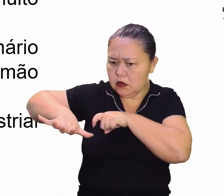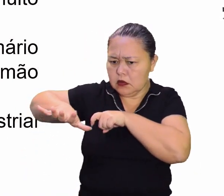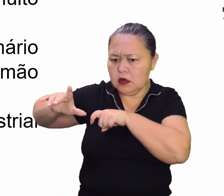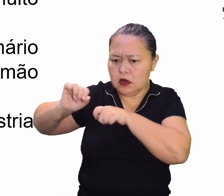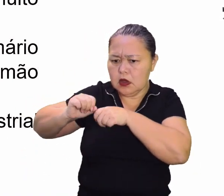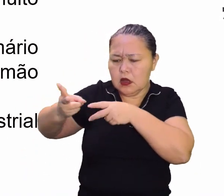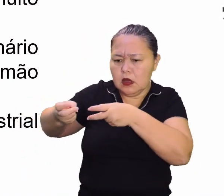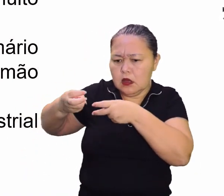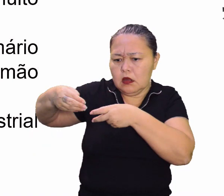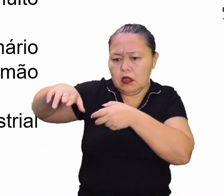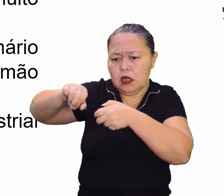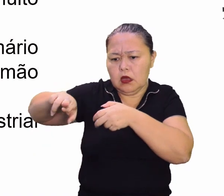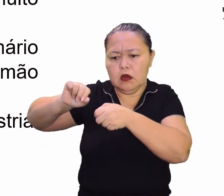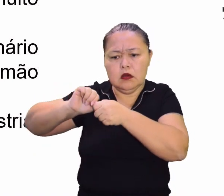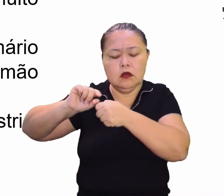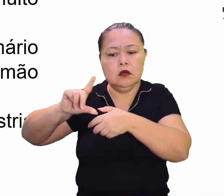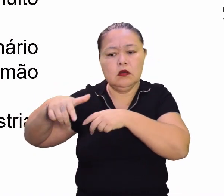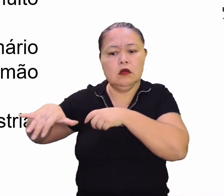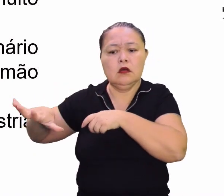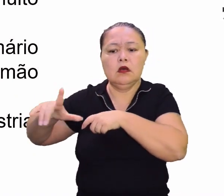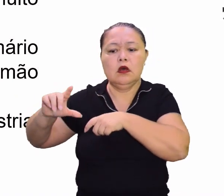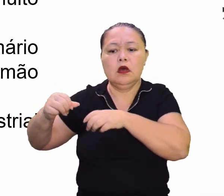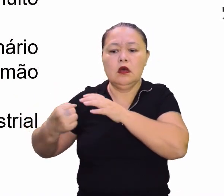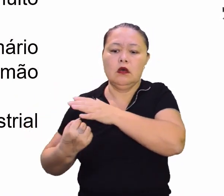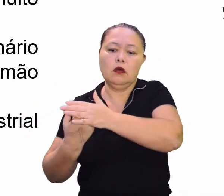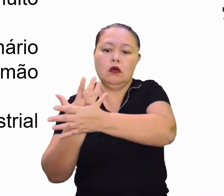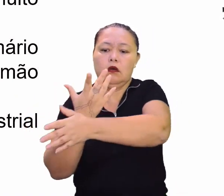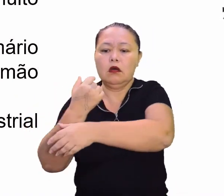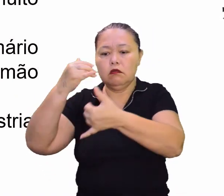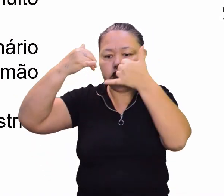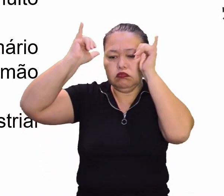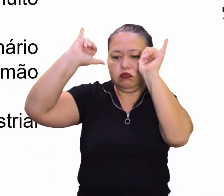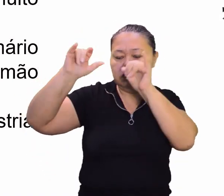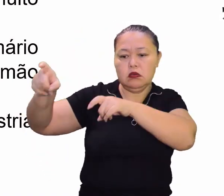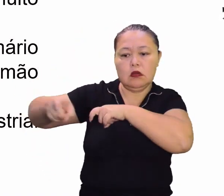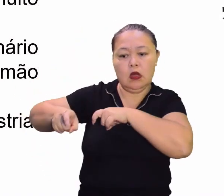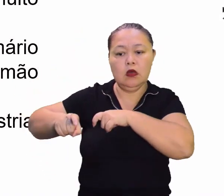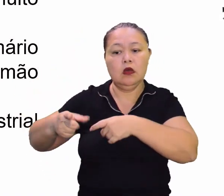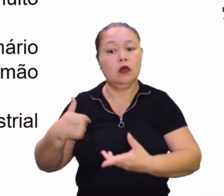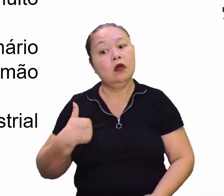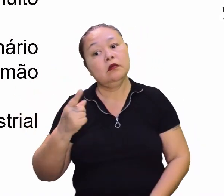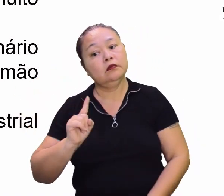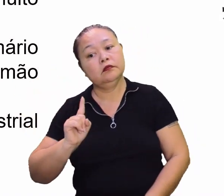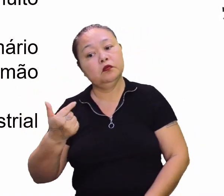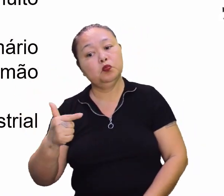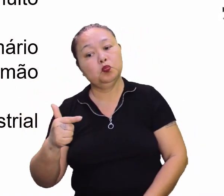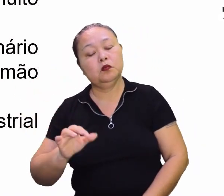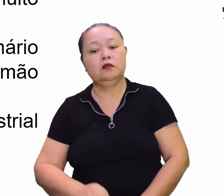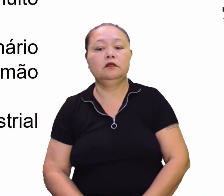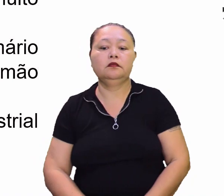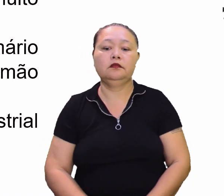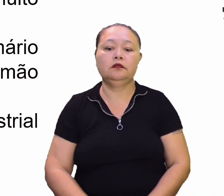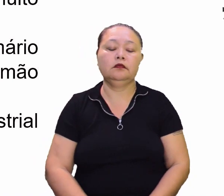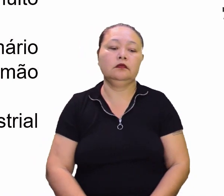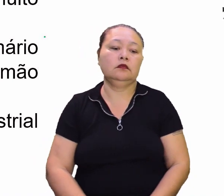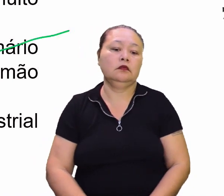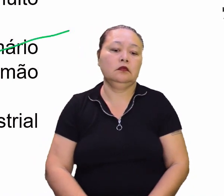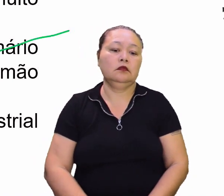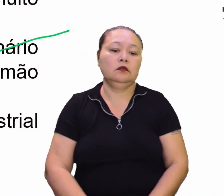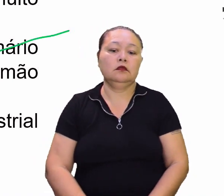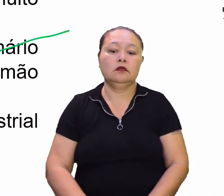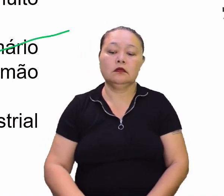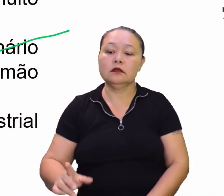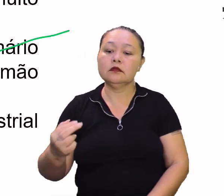extração mineral, tem espaço para produzir a pecuária, a agricultura? Pois é, não. Não tem, né, professor Jorge? Exatamente. Então não